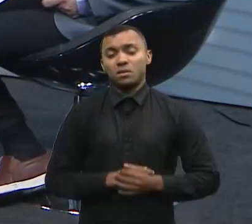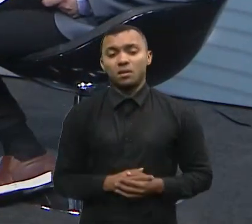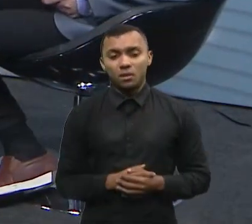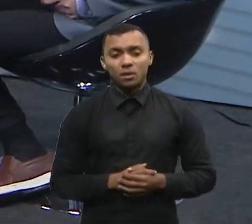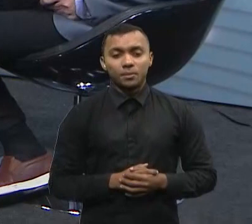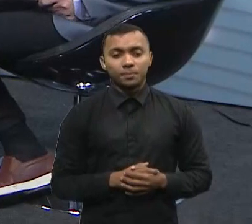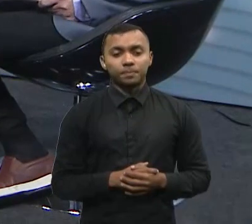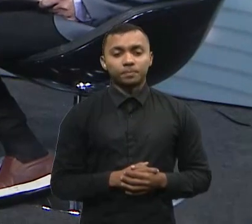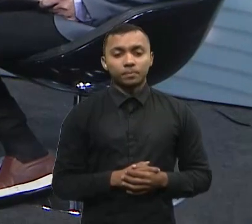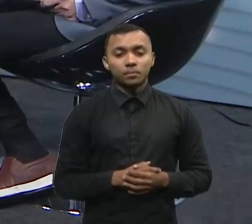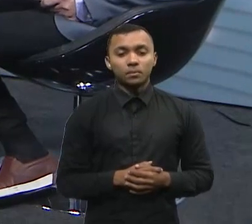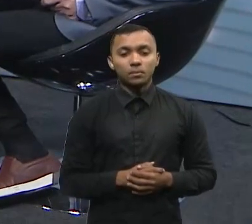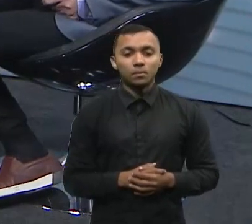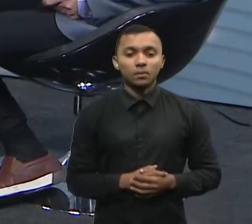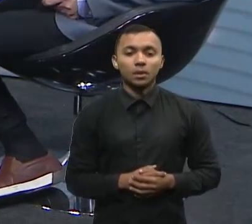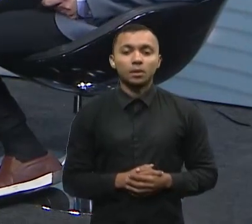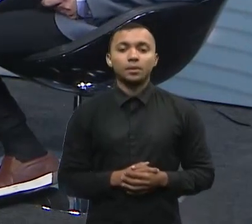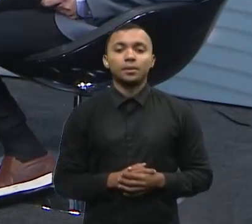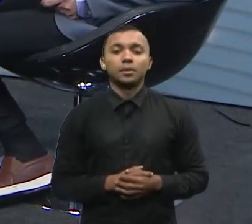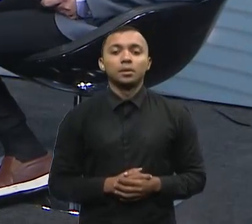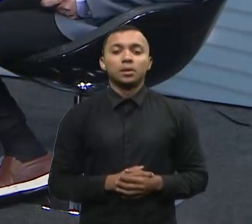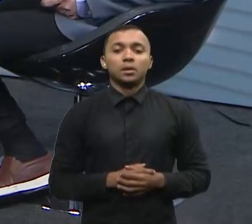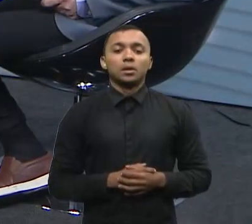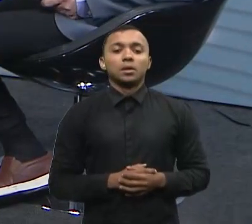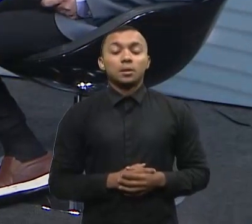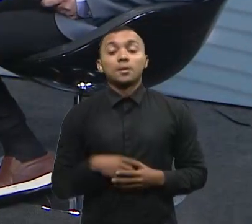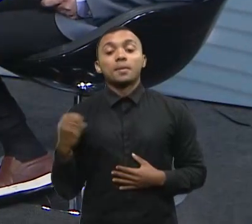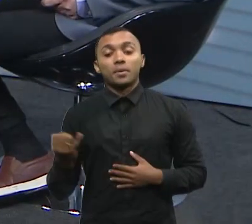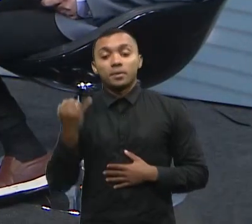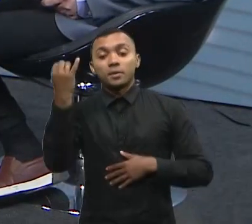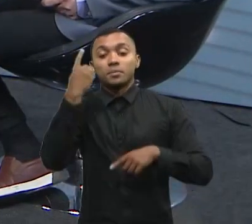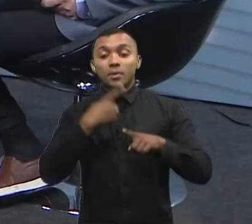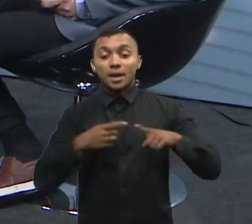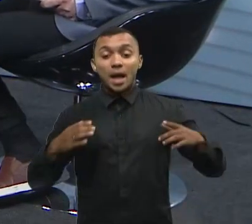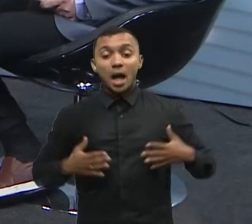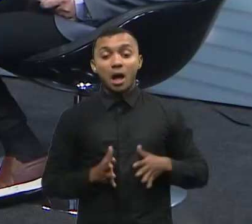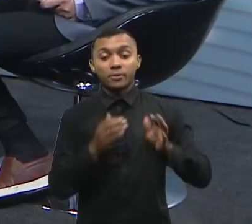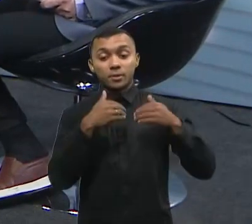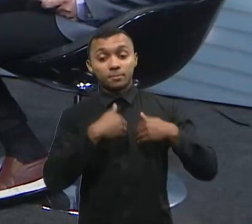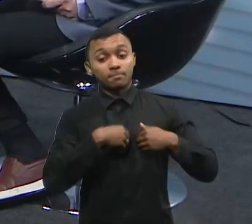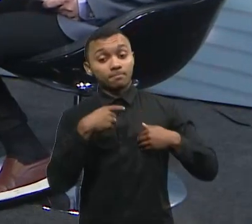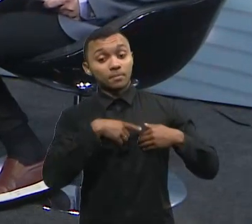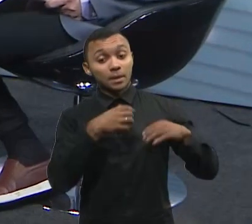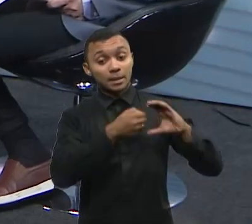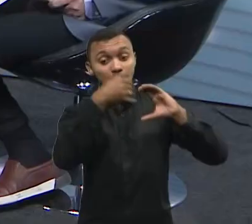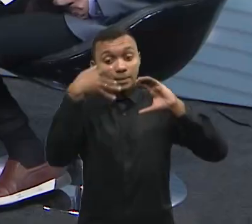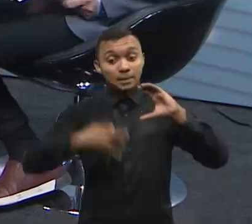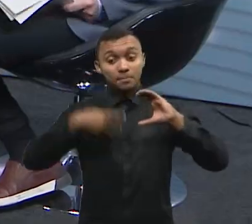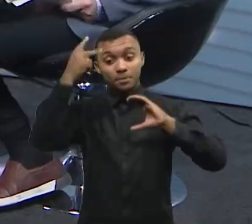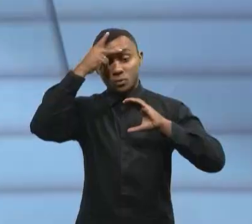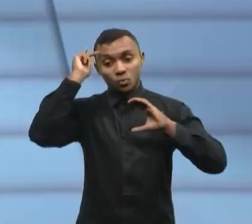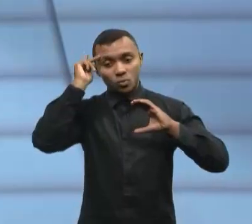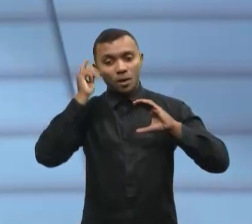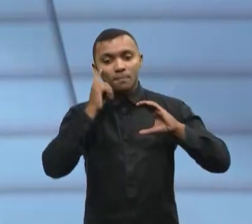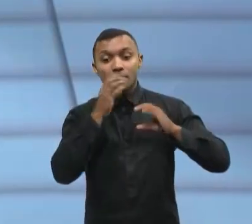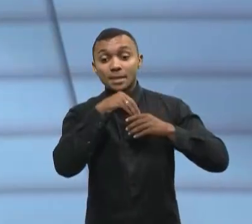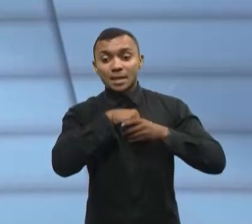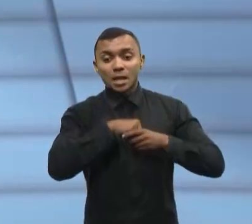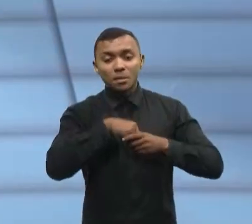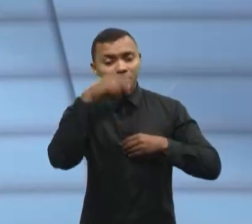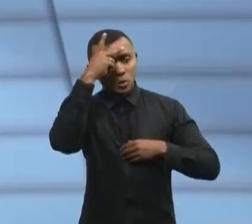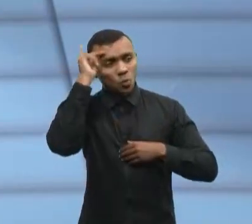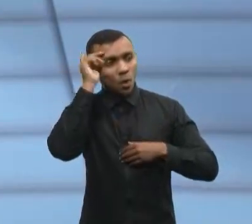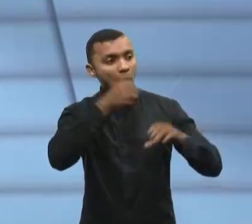isso é muito importante de ser dito. O autismo é uma característica da pessoa, né? Ela tem várias